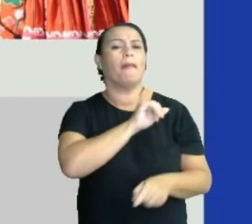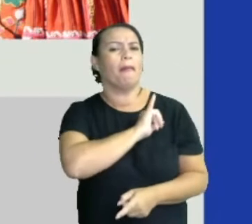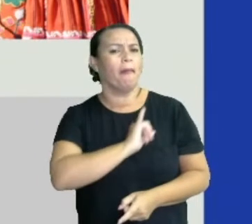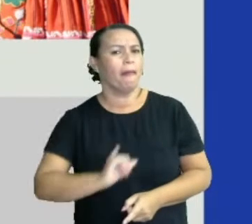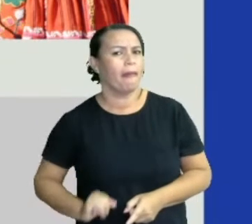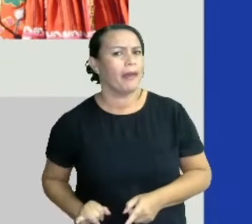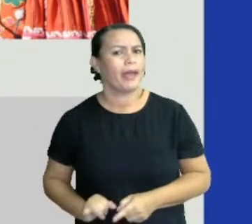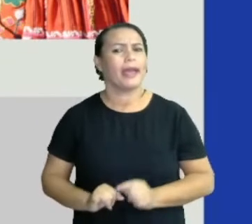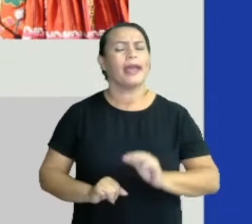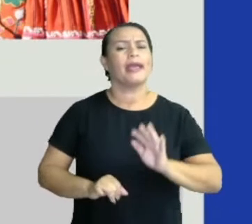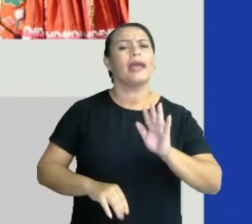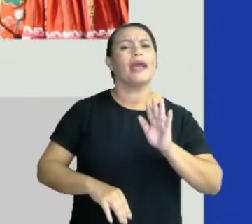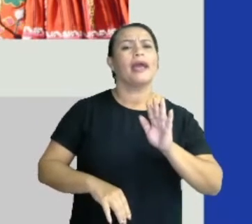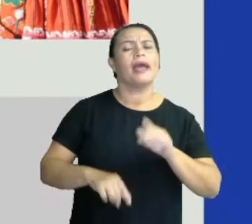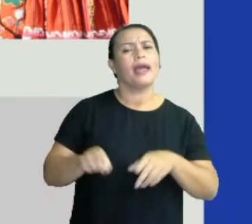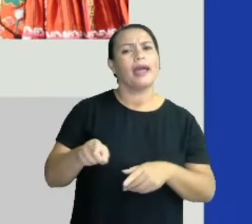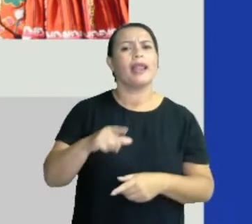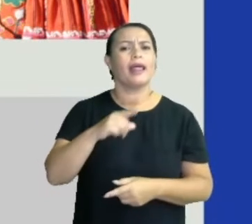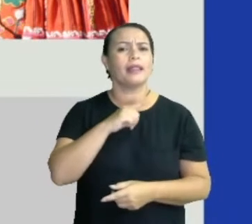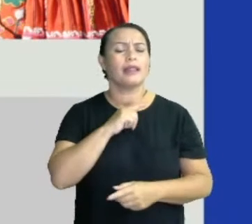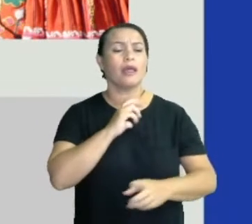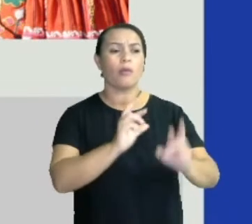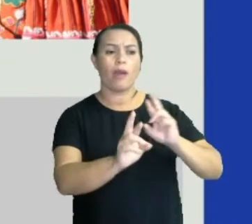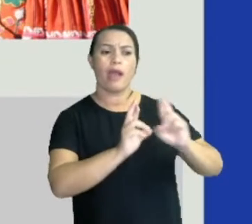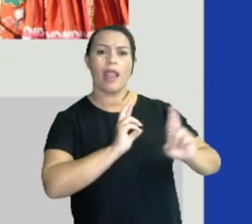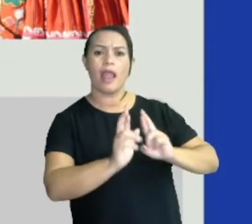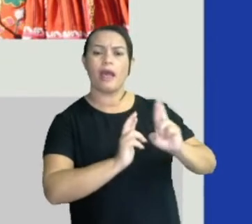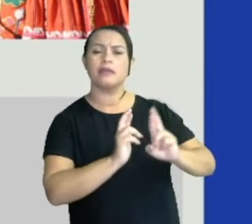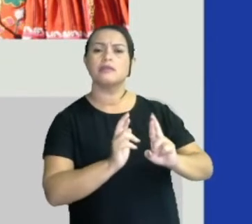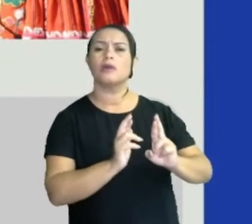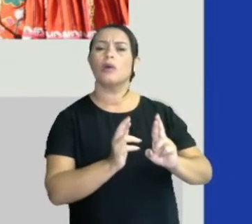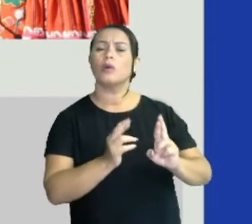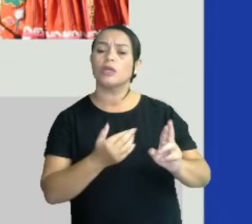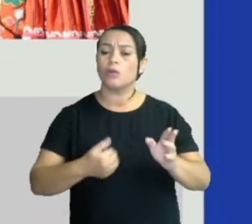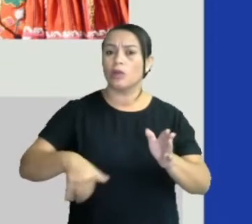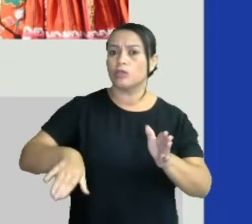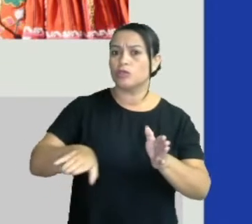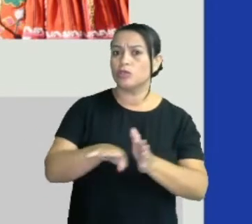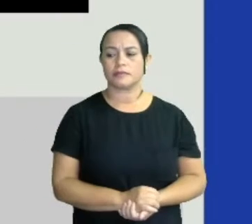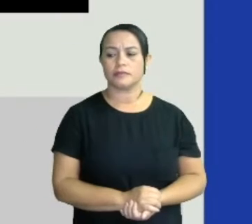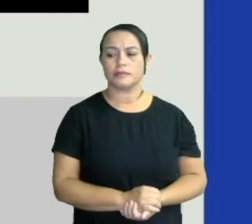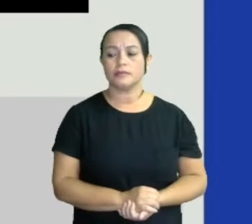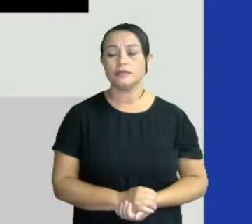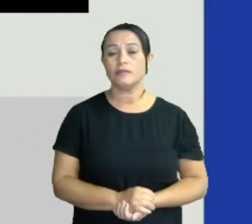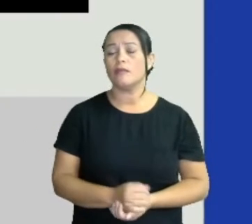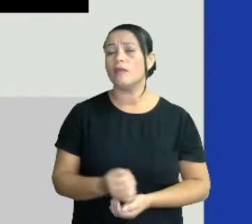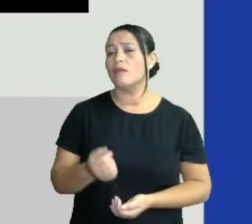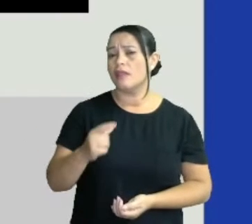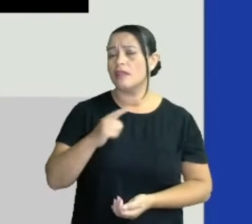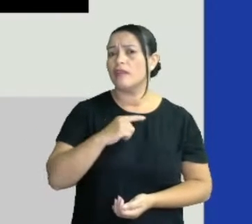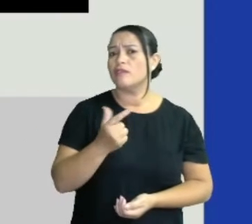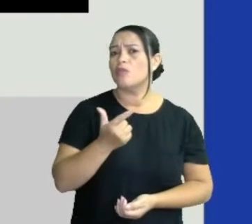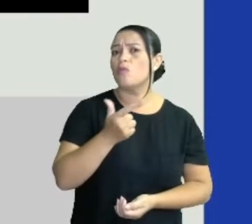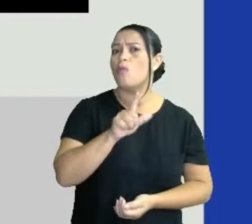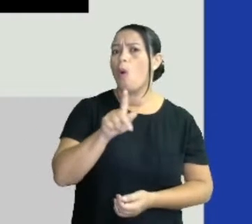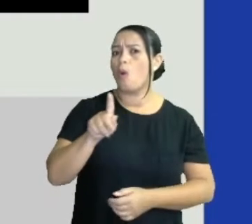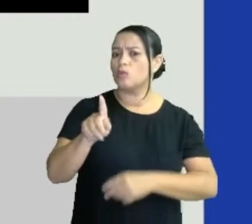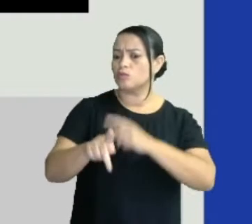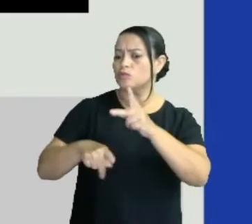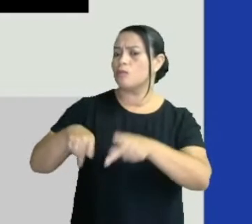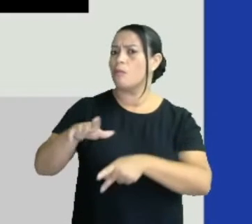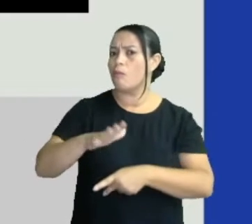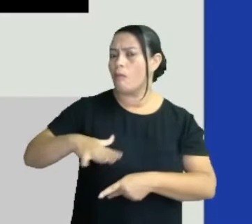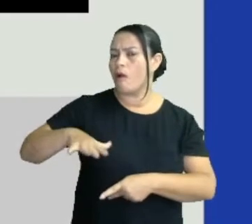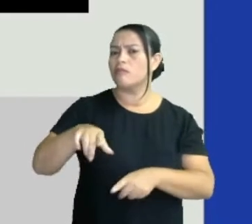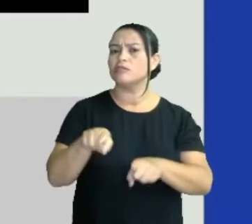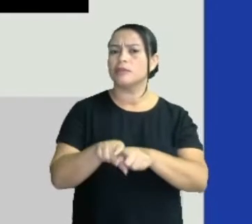depende dessa relação que se estabeleceu com a chegada desses povos. Outros povos foram